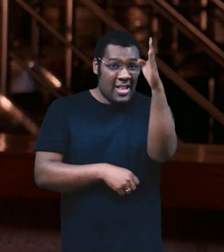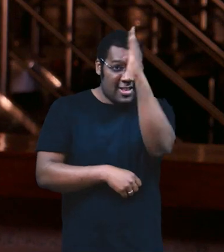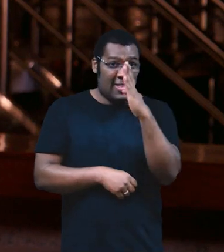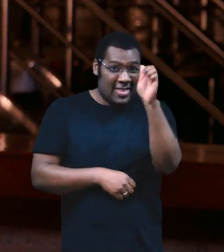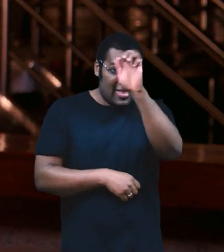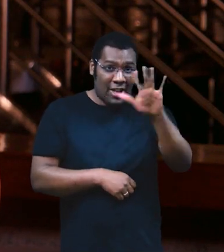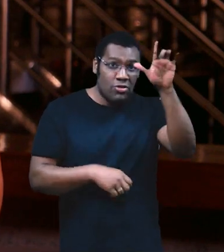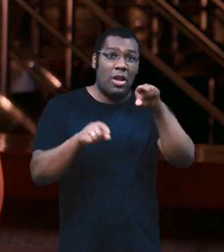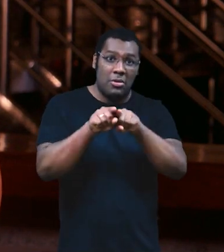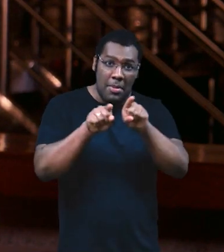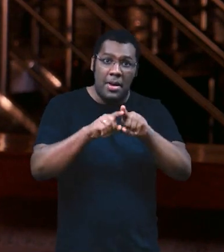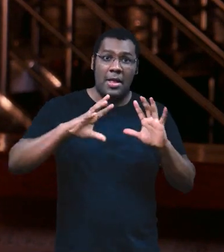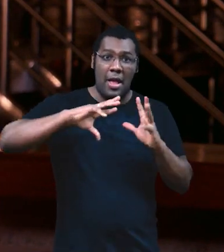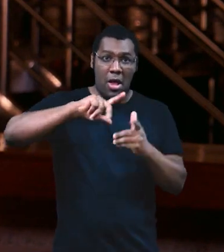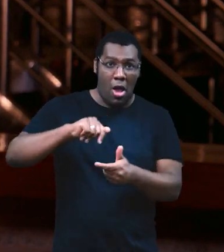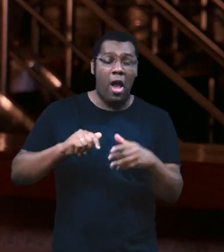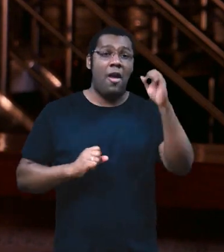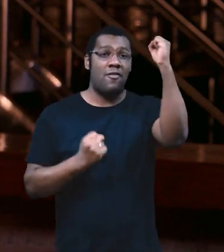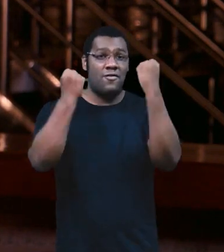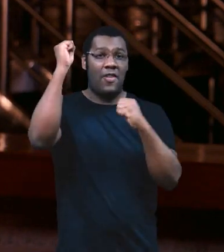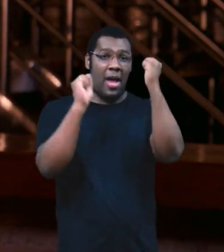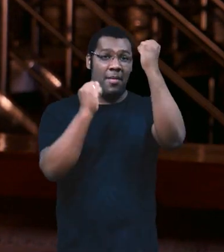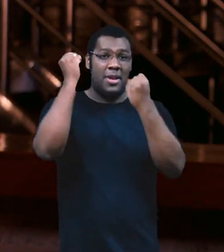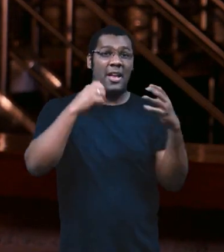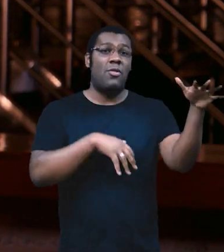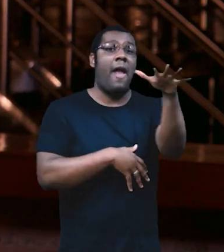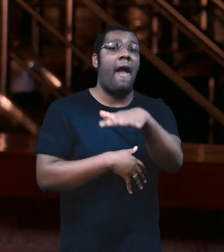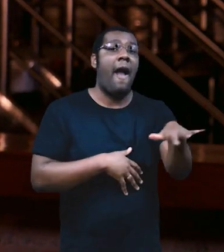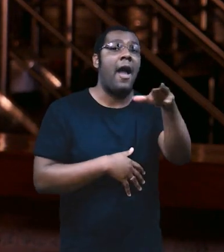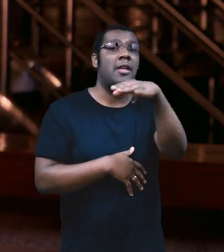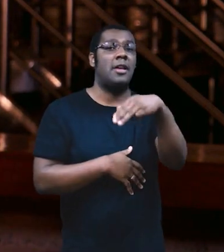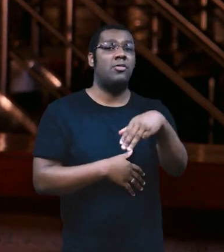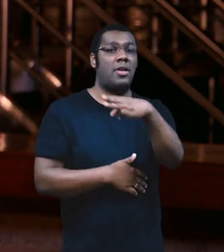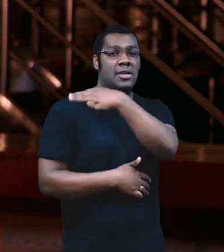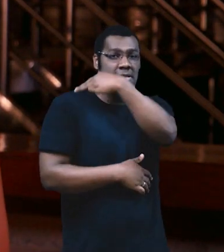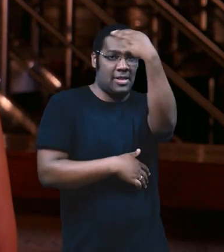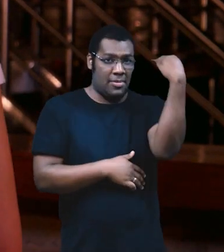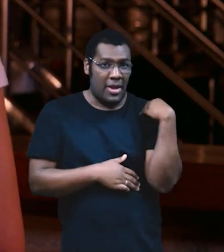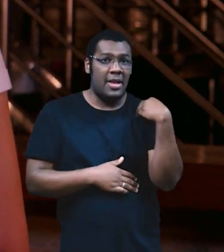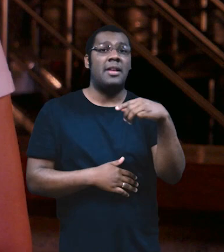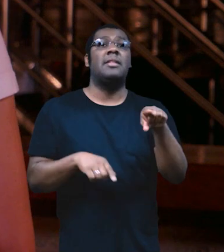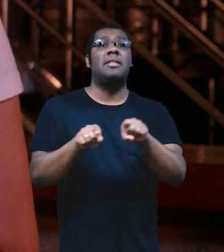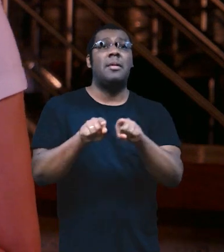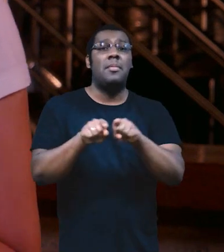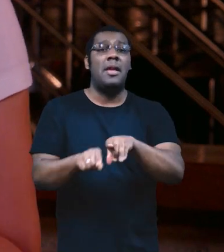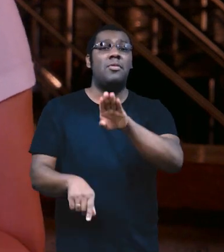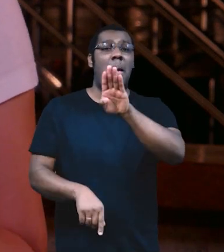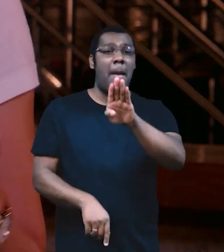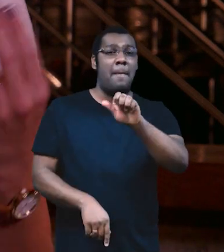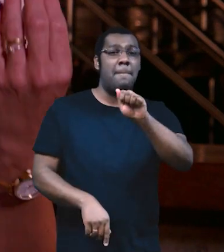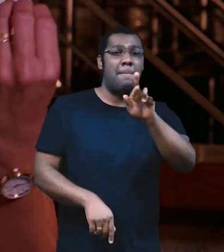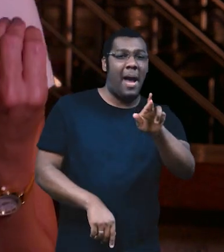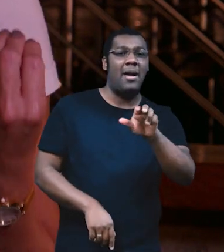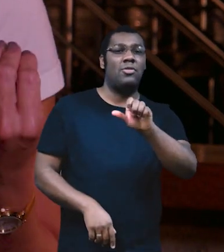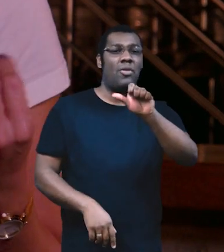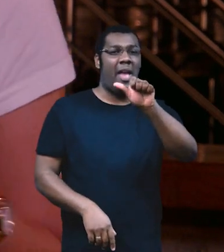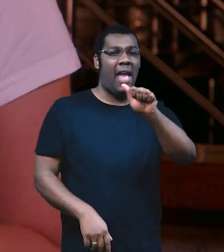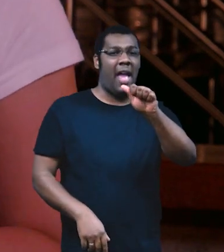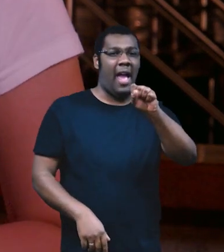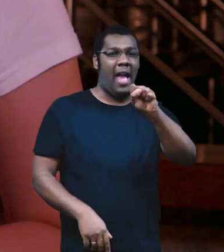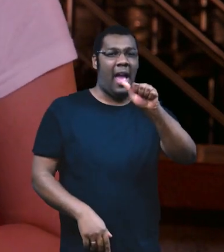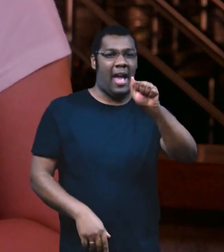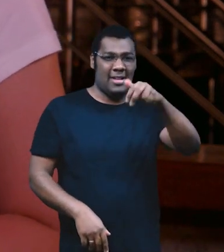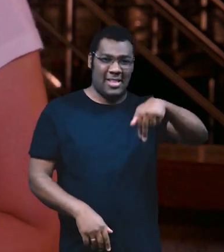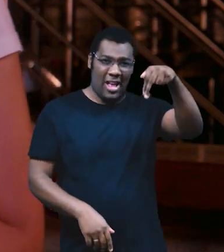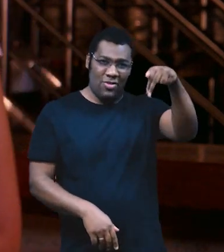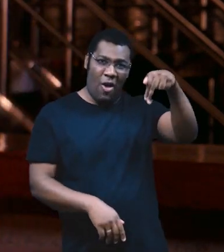da fábrica, que fica na área rural de Santa Maria, a Cruz também possui um bar na Asa Norte, que aproxima ainda mais